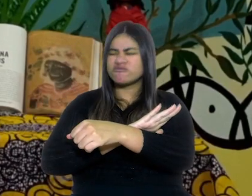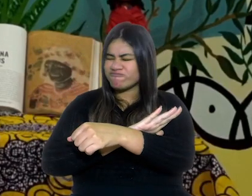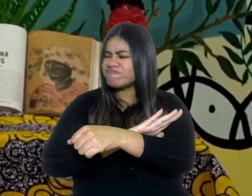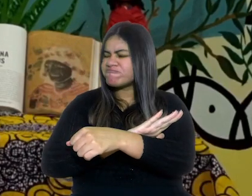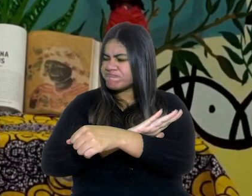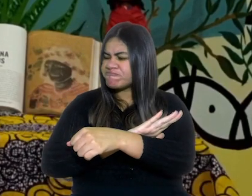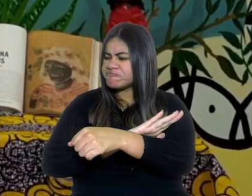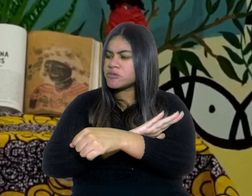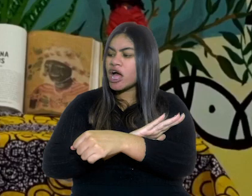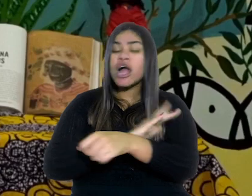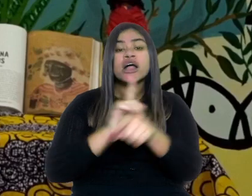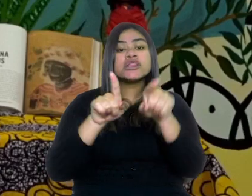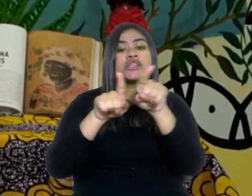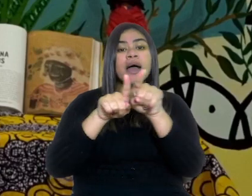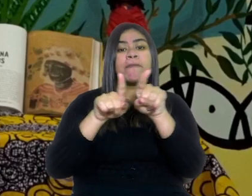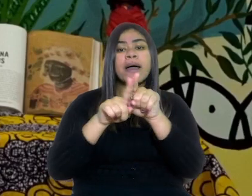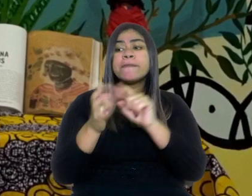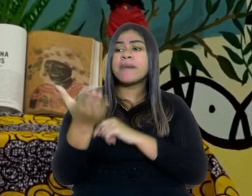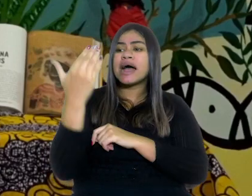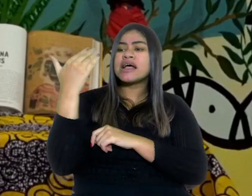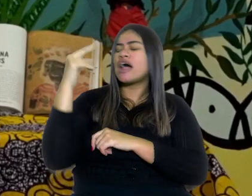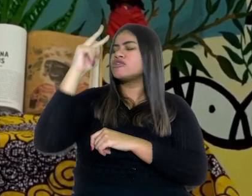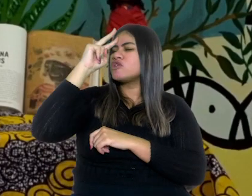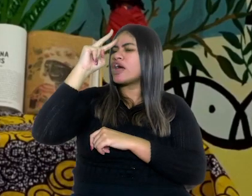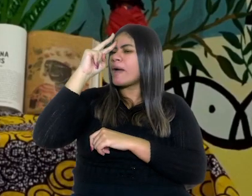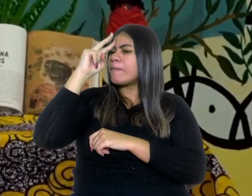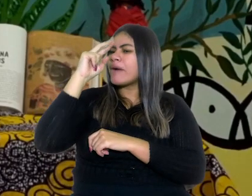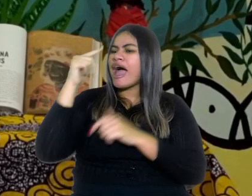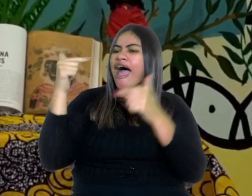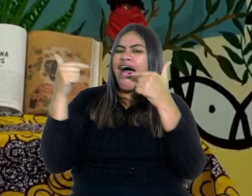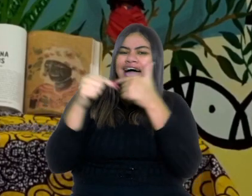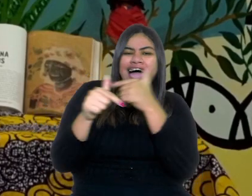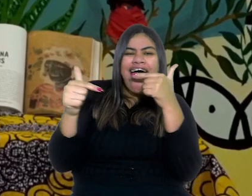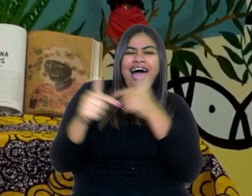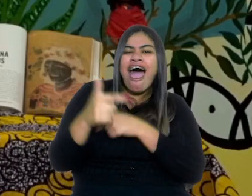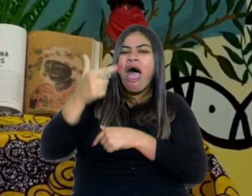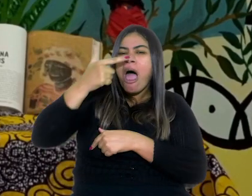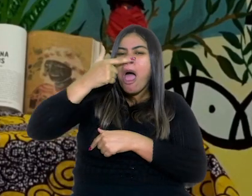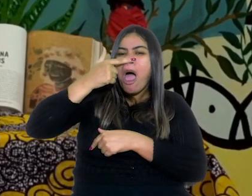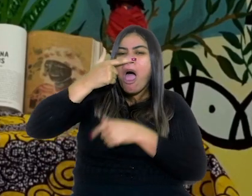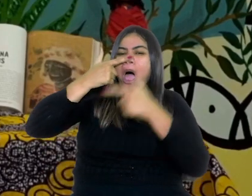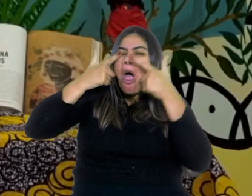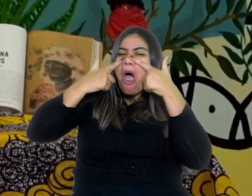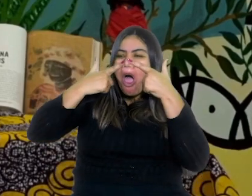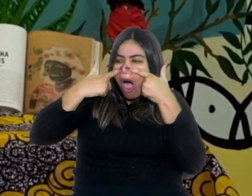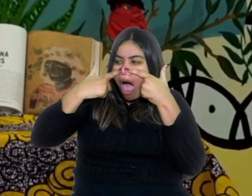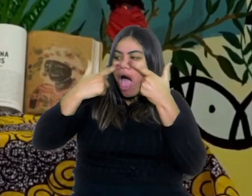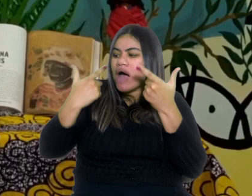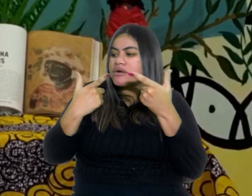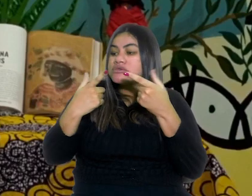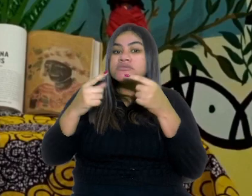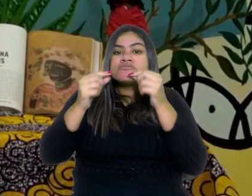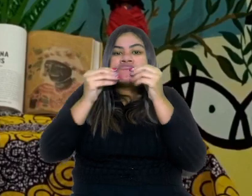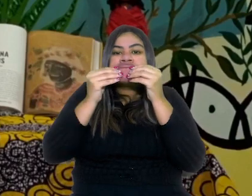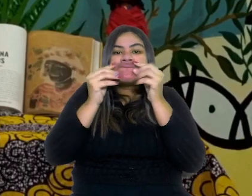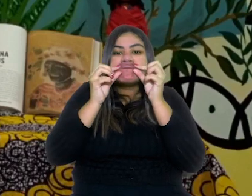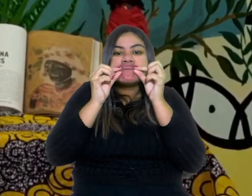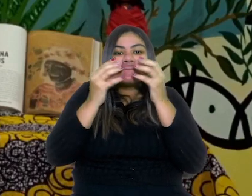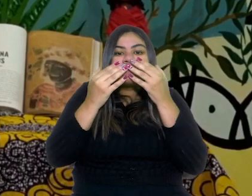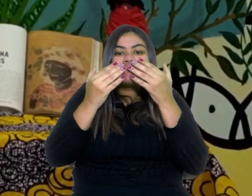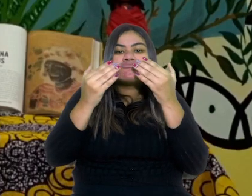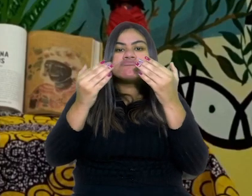quando muitas vezes riram do meu nariz achatado, de quando falaram dos meus lábios